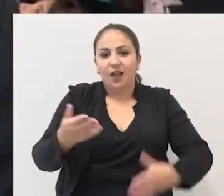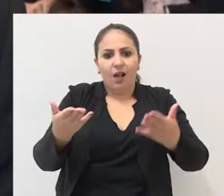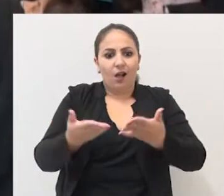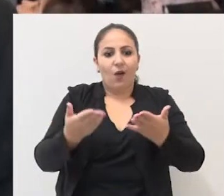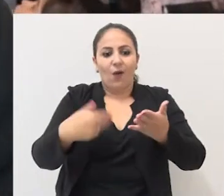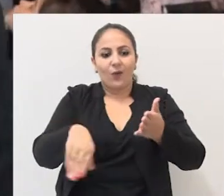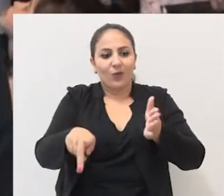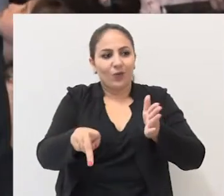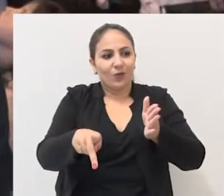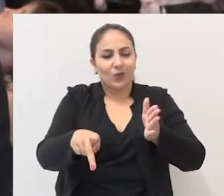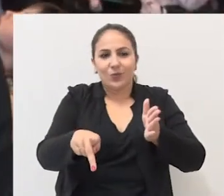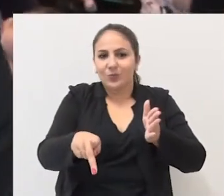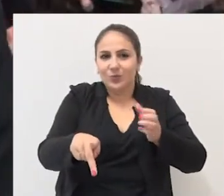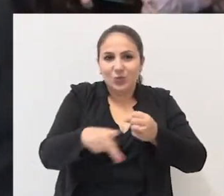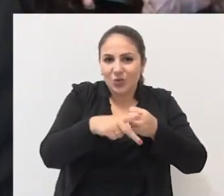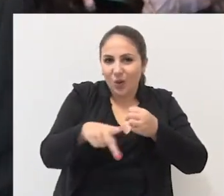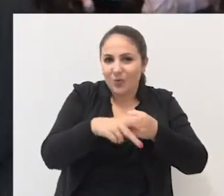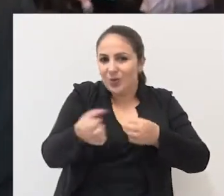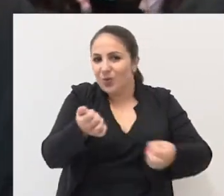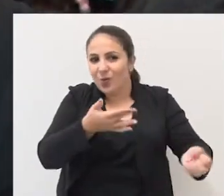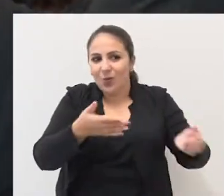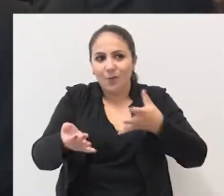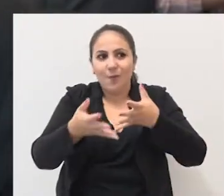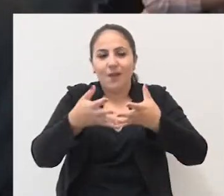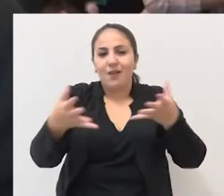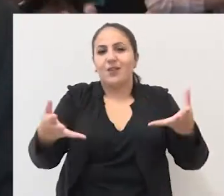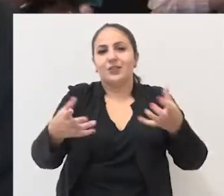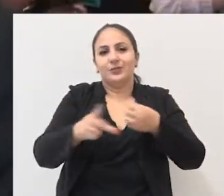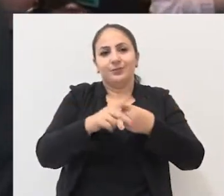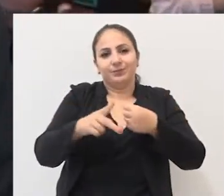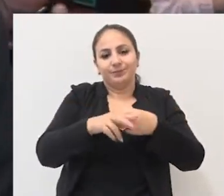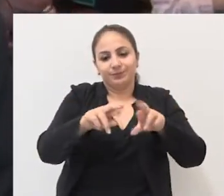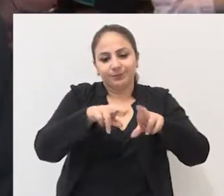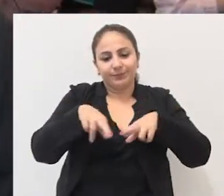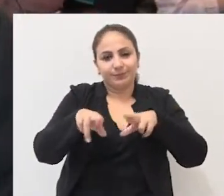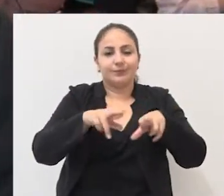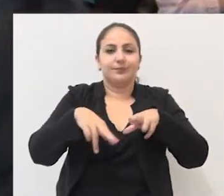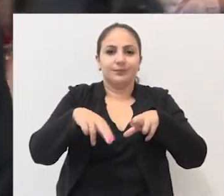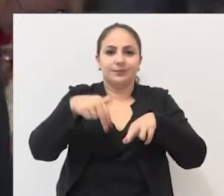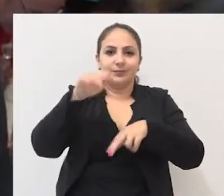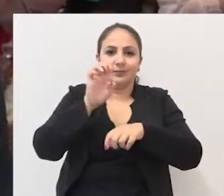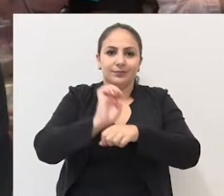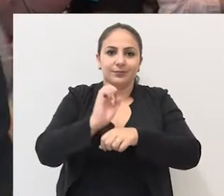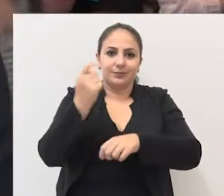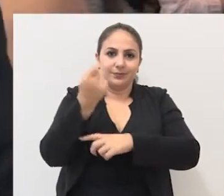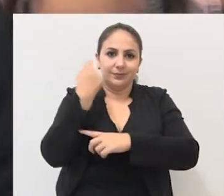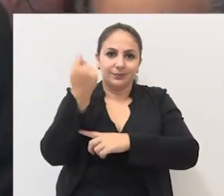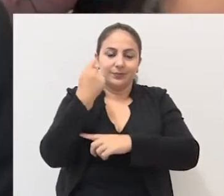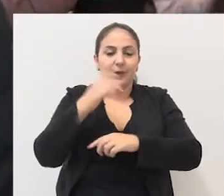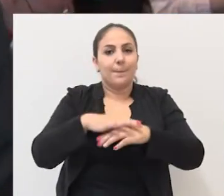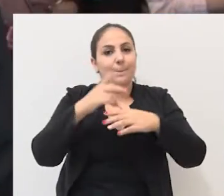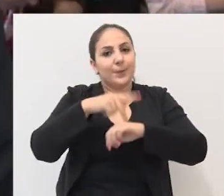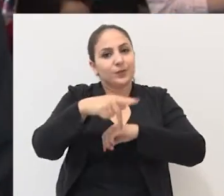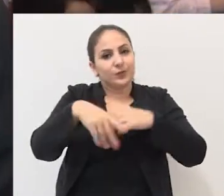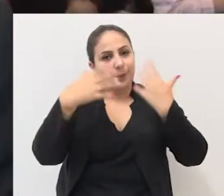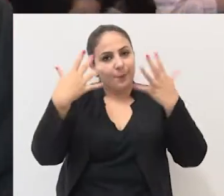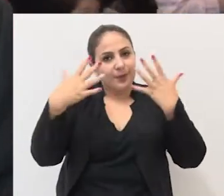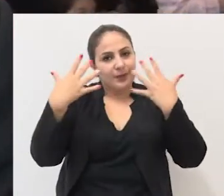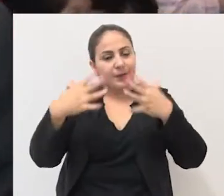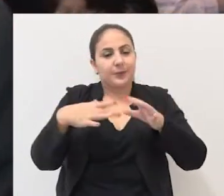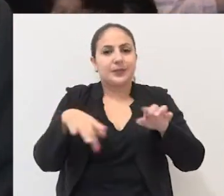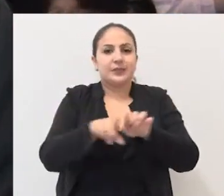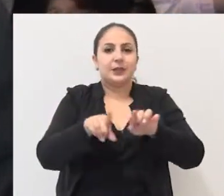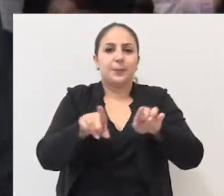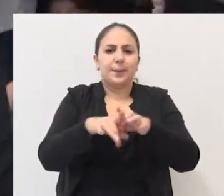ganha um shopping moderno, um shopping, os maiores shoppings da região norte do estado do Rio Grande do Sul. Passo Fundo está de parabéns,